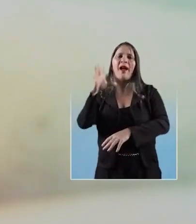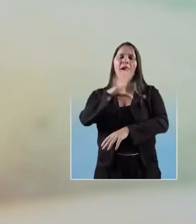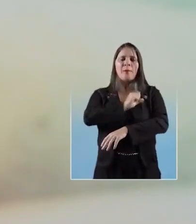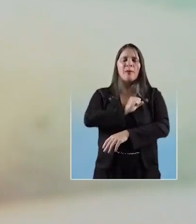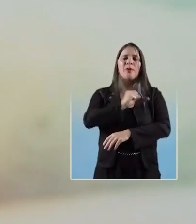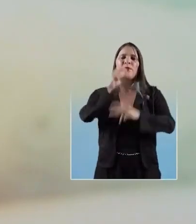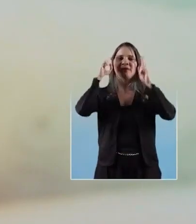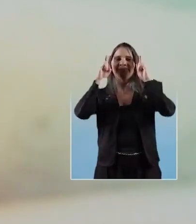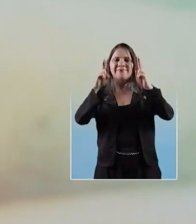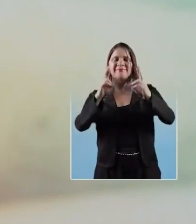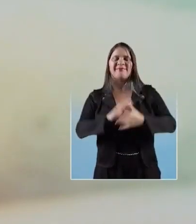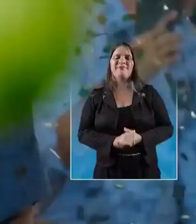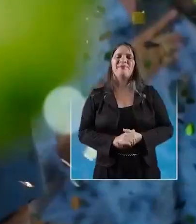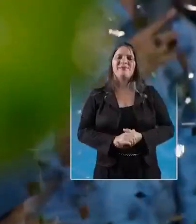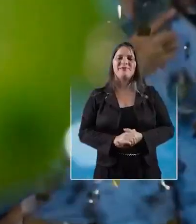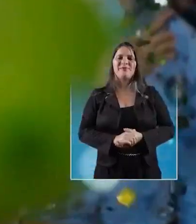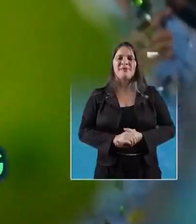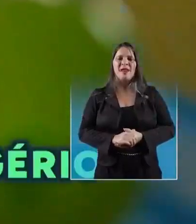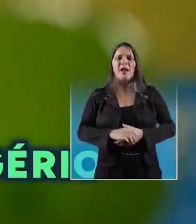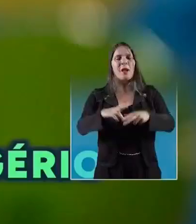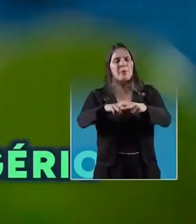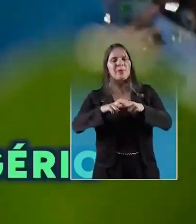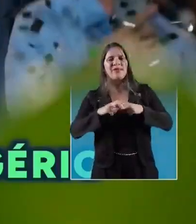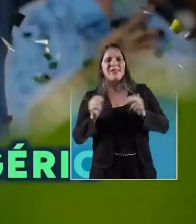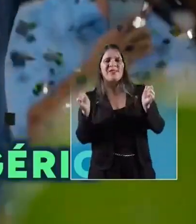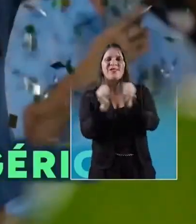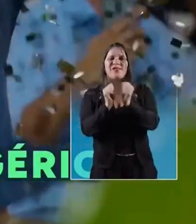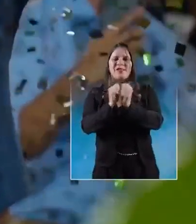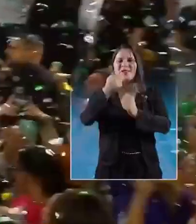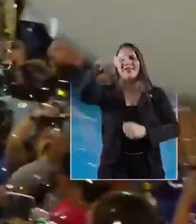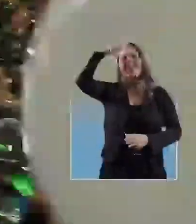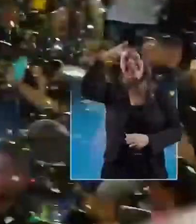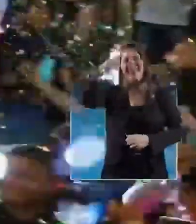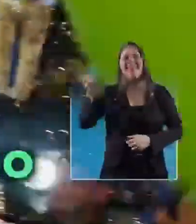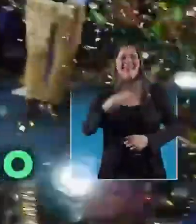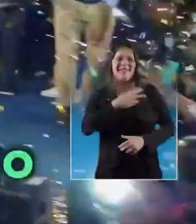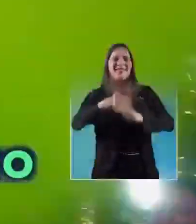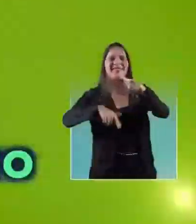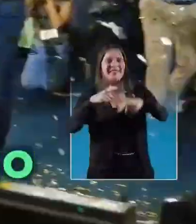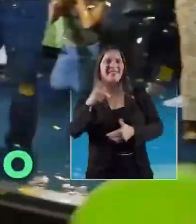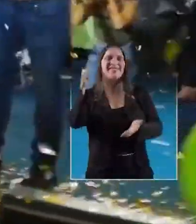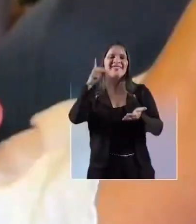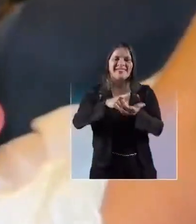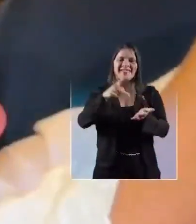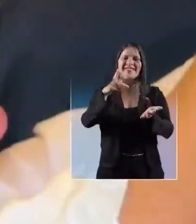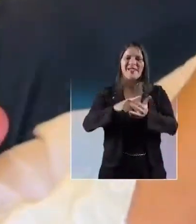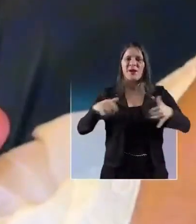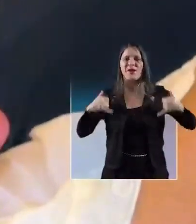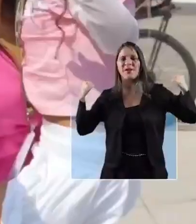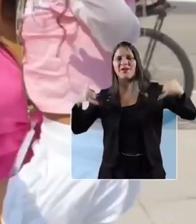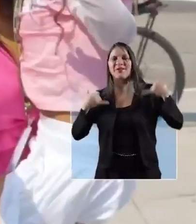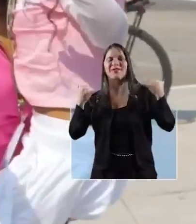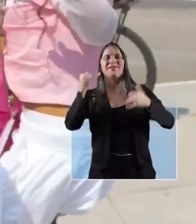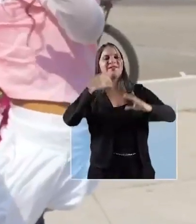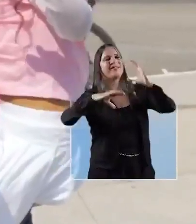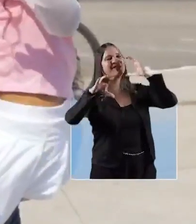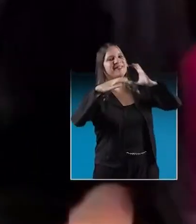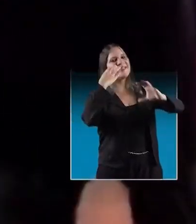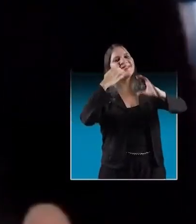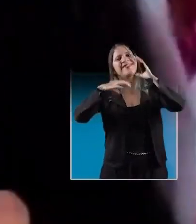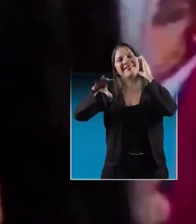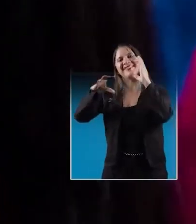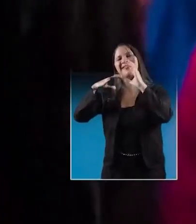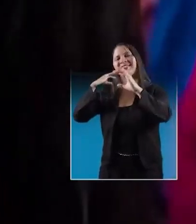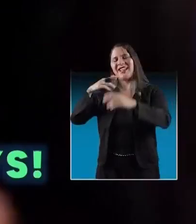amor e com muito respeito. Por isso eu tô com o Rogério, que nove trabalha sério e é com orgulho que